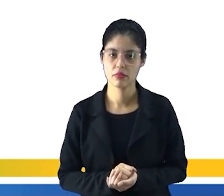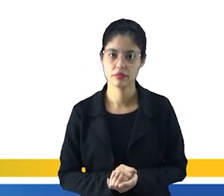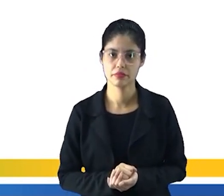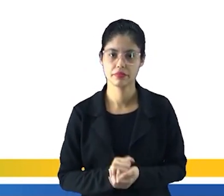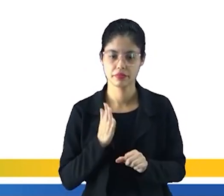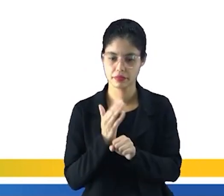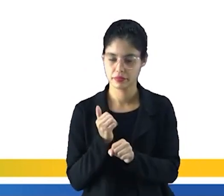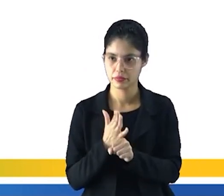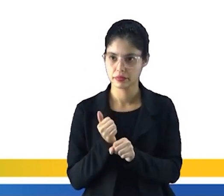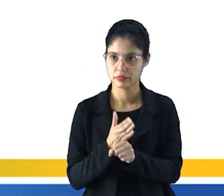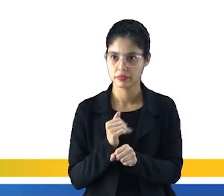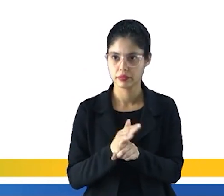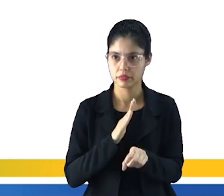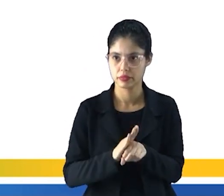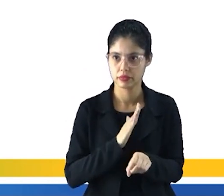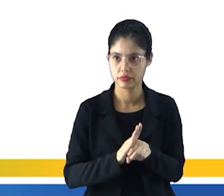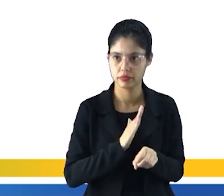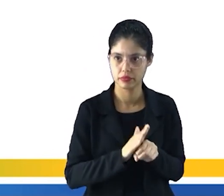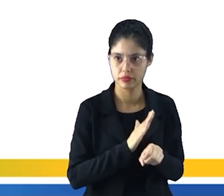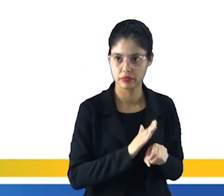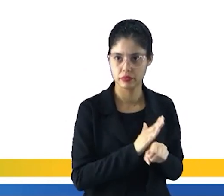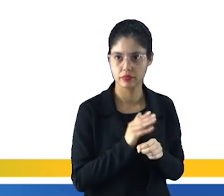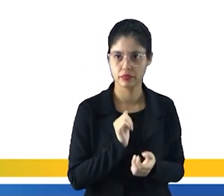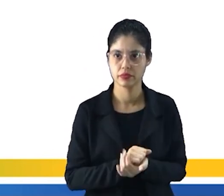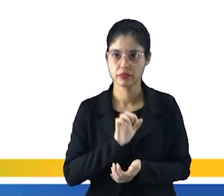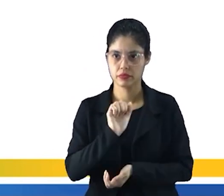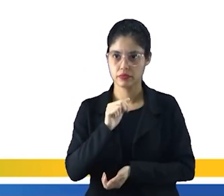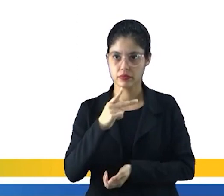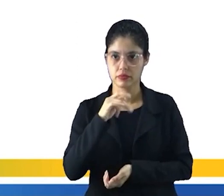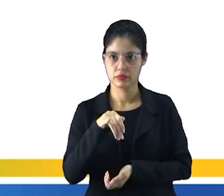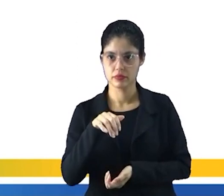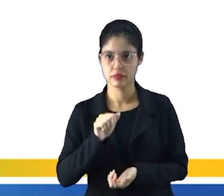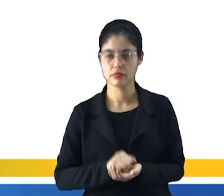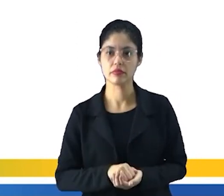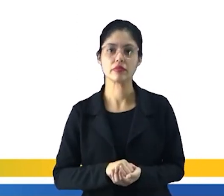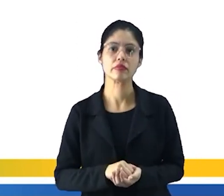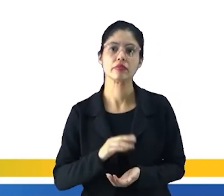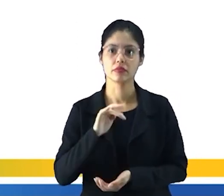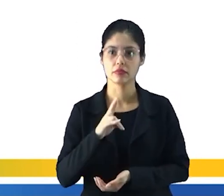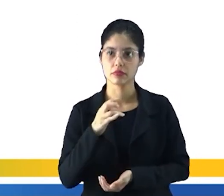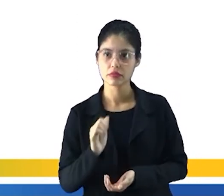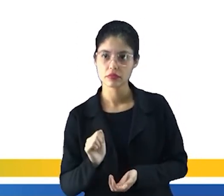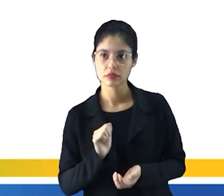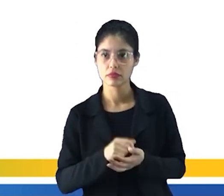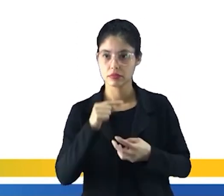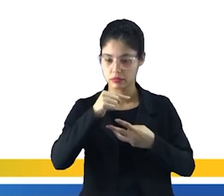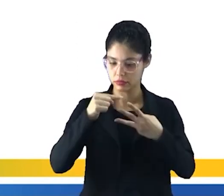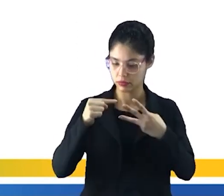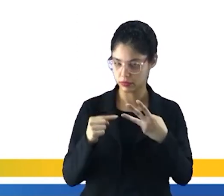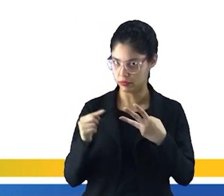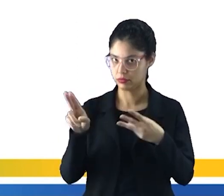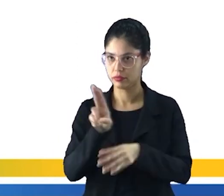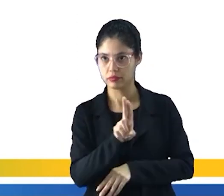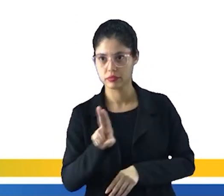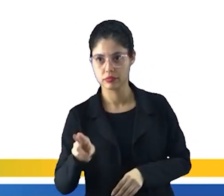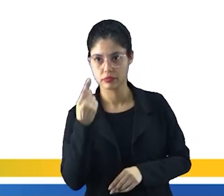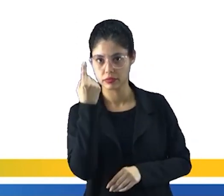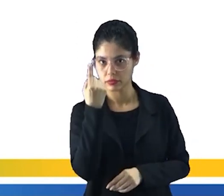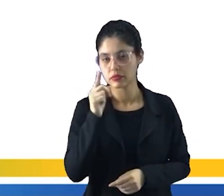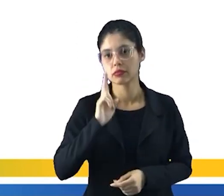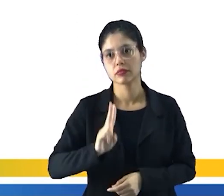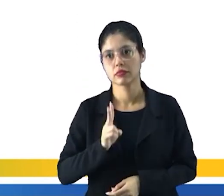a mandioca, né? Para alguns nós temos aipim ou a macaxeira, 3 nomes para